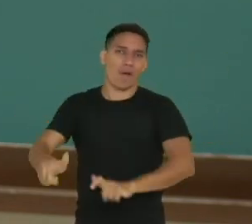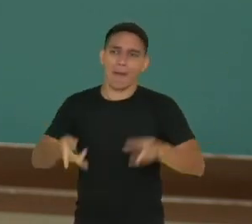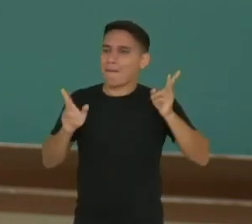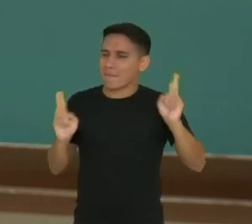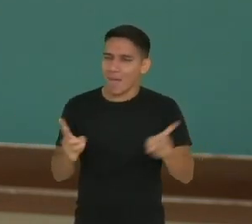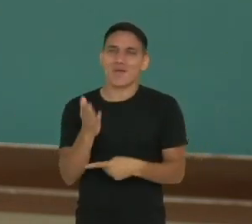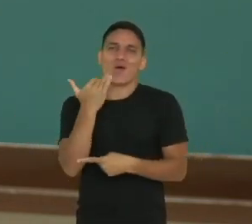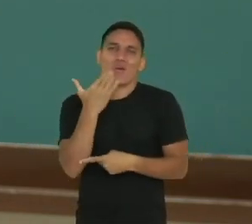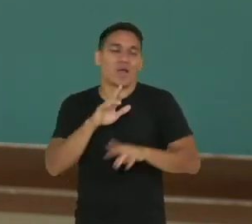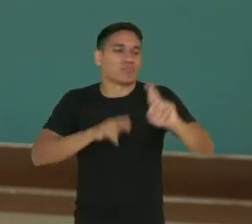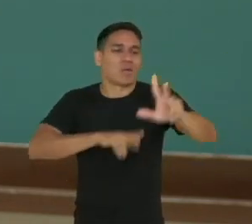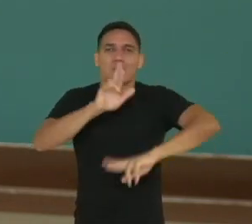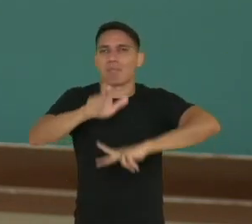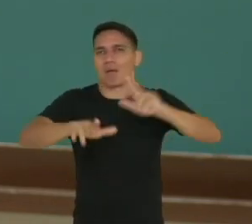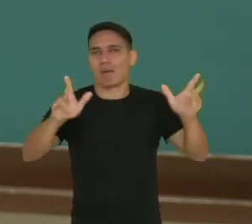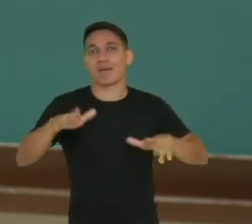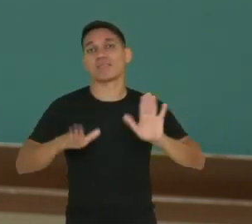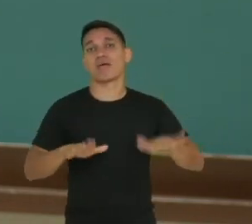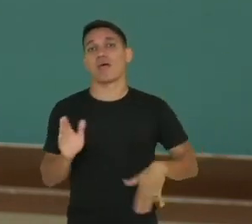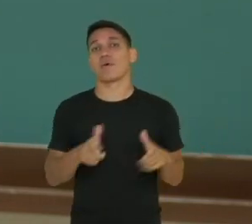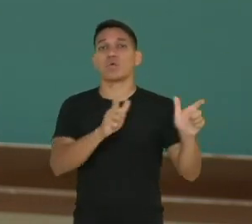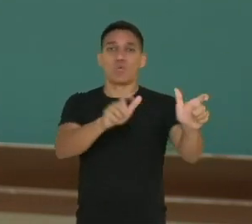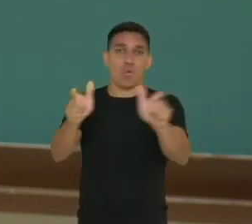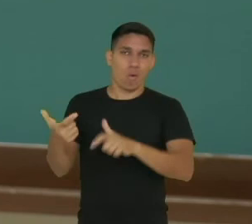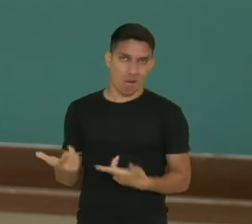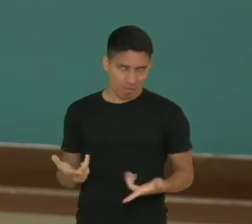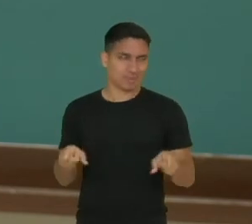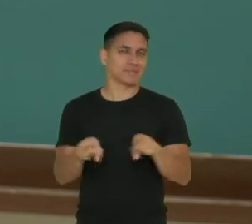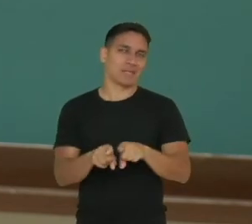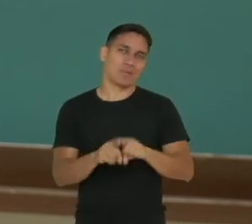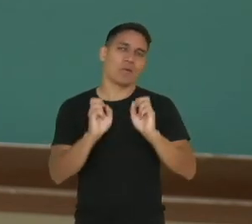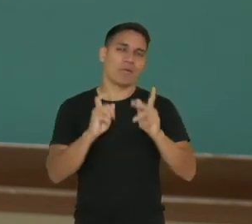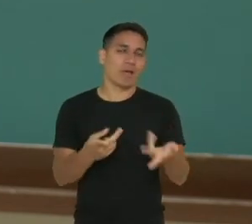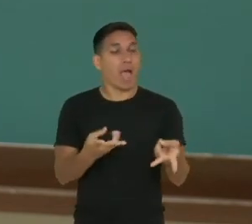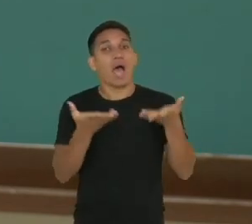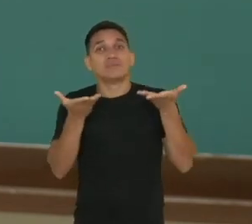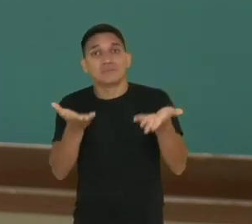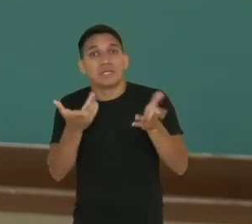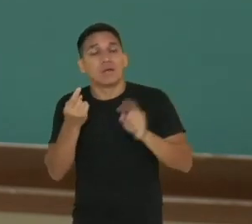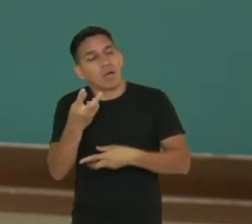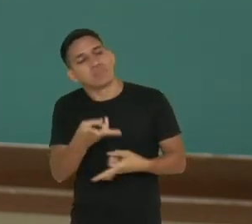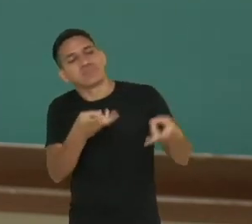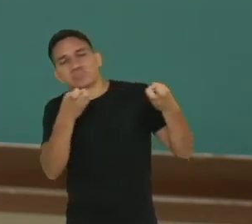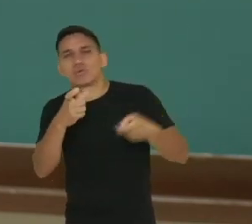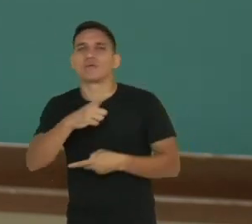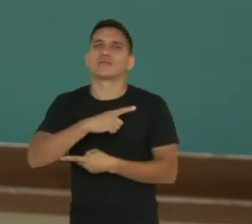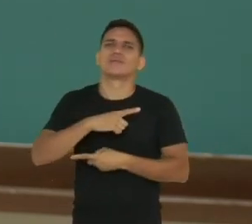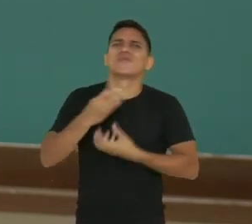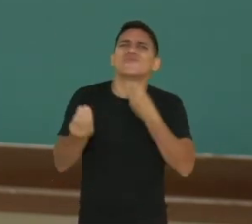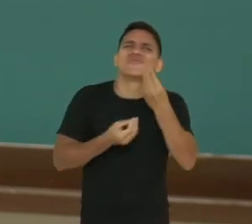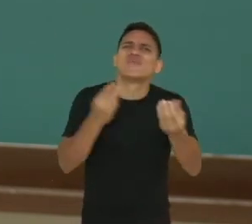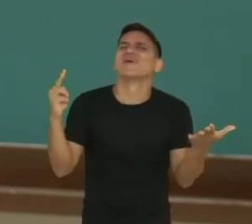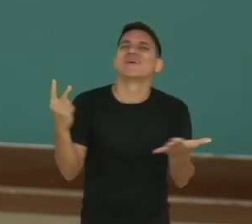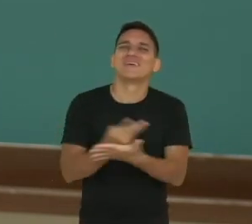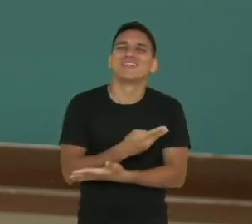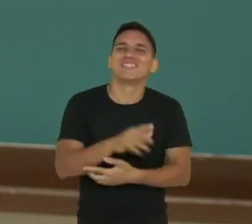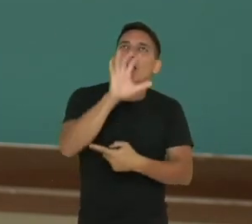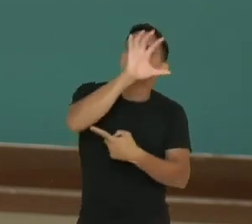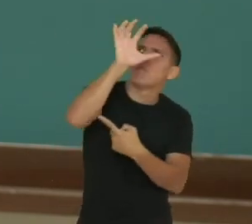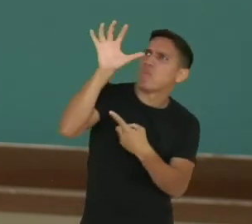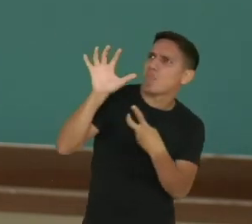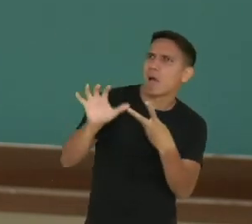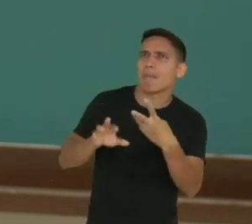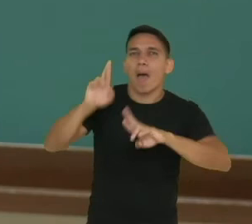alimento, nomes diferentes de acordo com o local, né? E assim a gente vai percebendo como essa variação regional faz